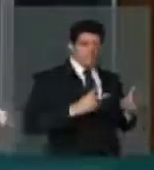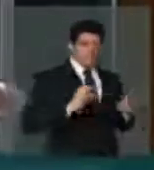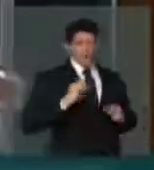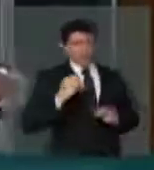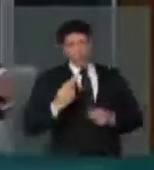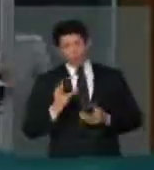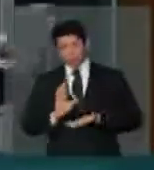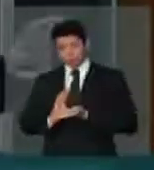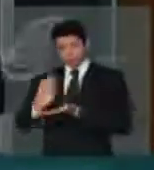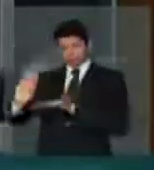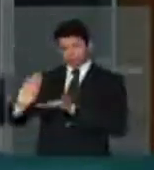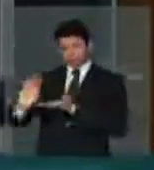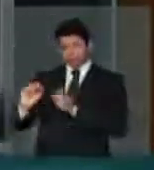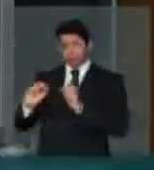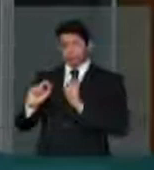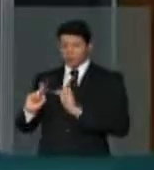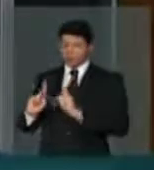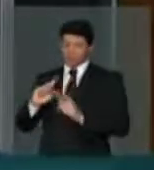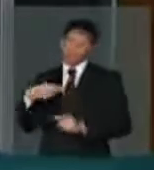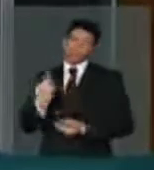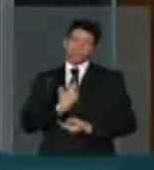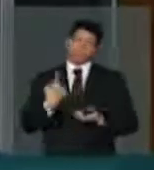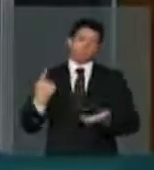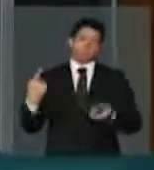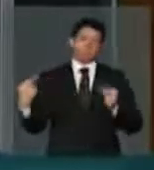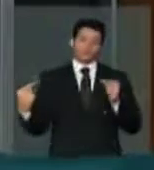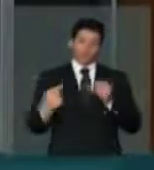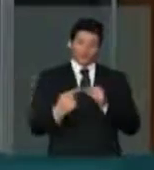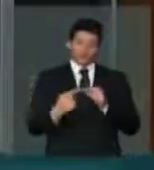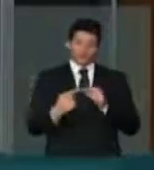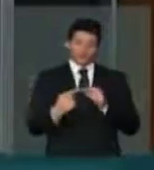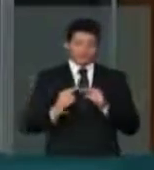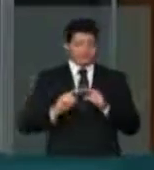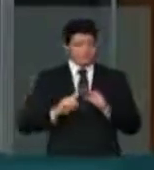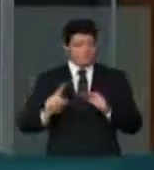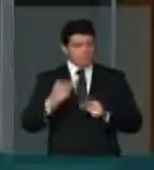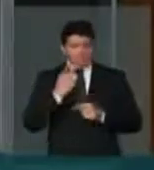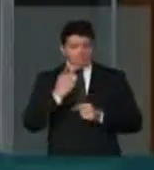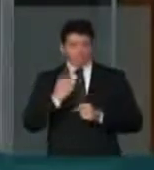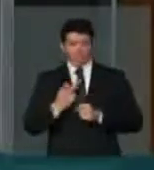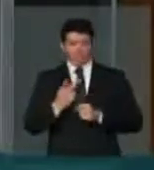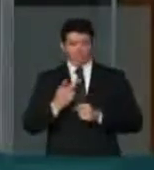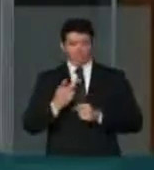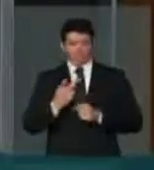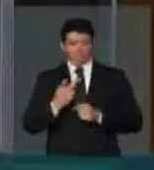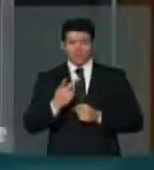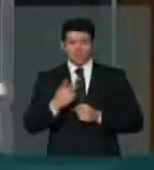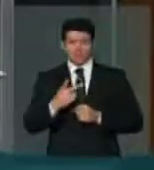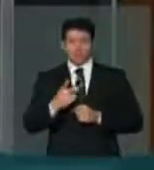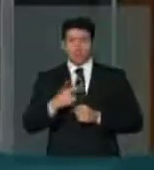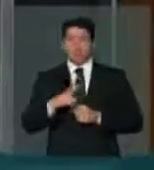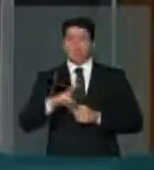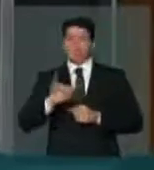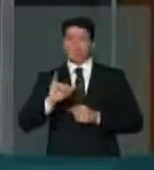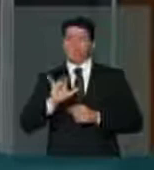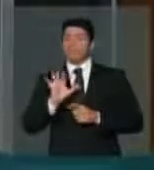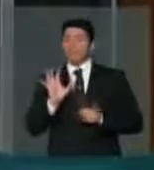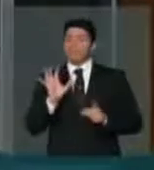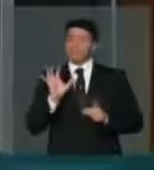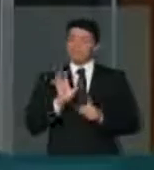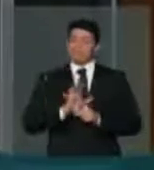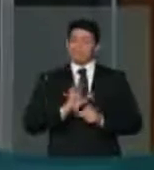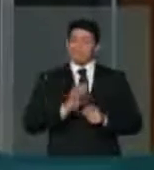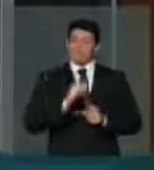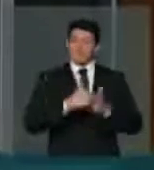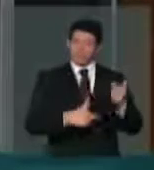arrecada, nós concordamos. Agora, dizer que deve incidir sobre o conjunto dos